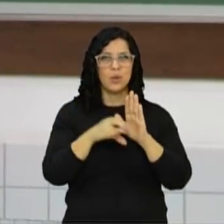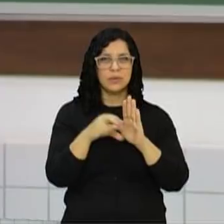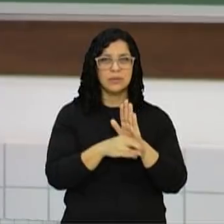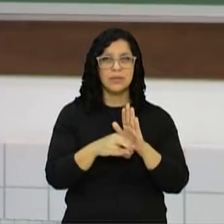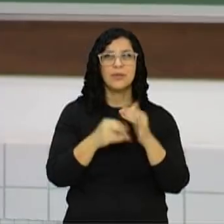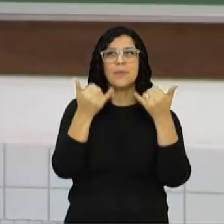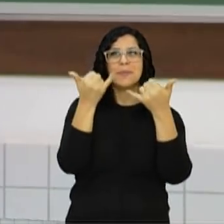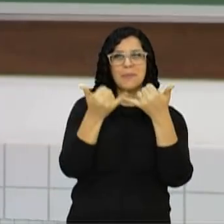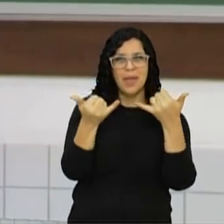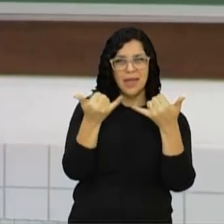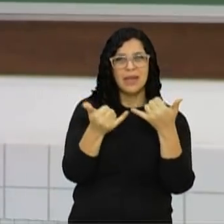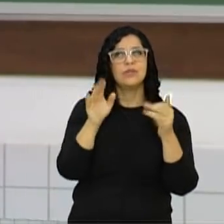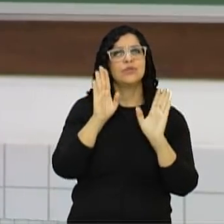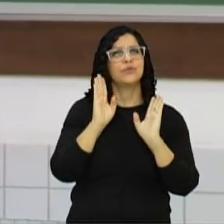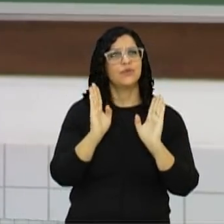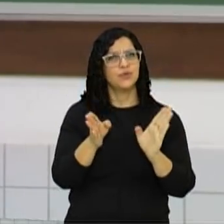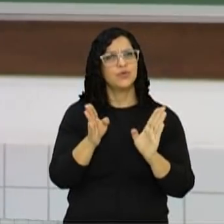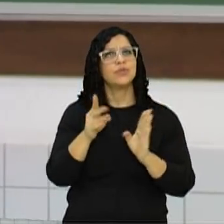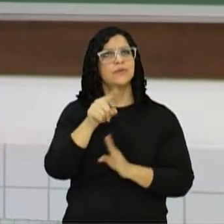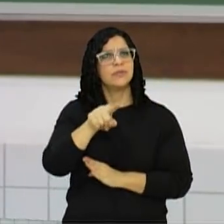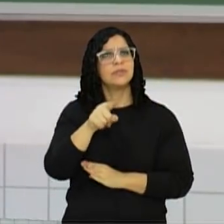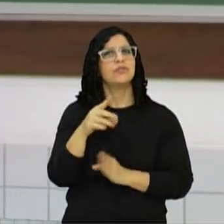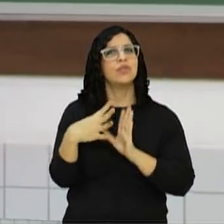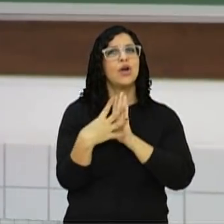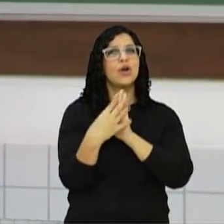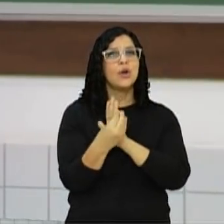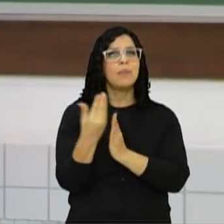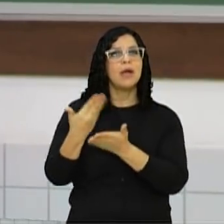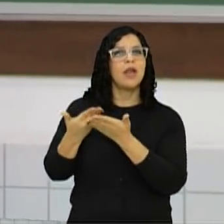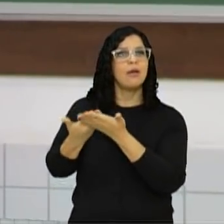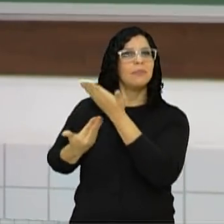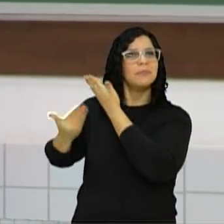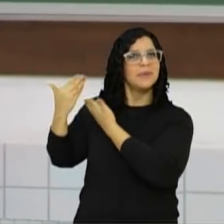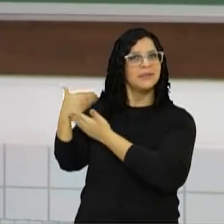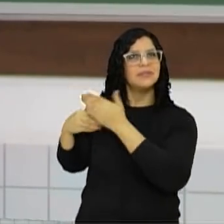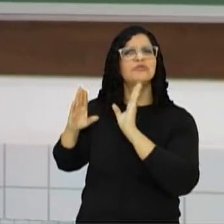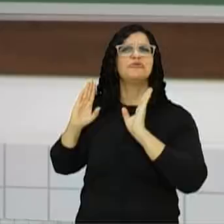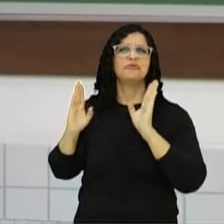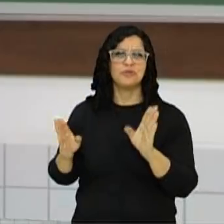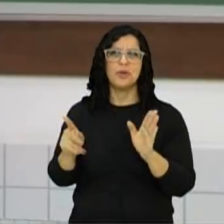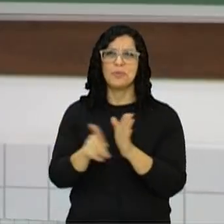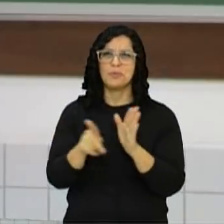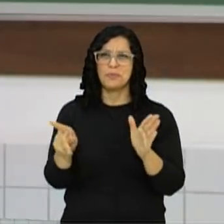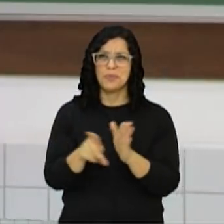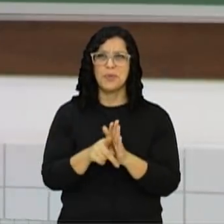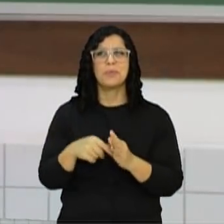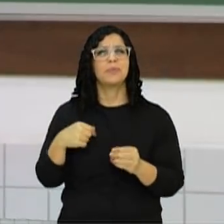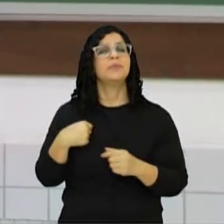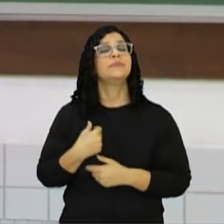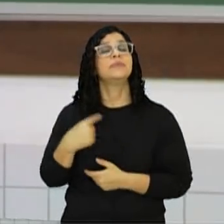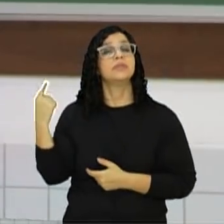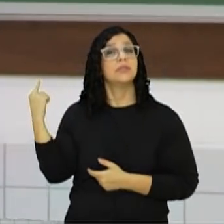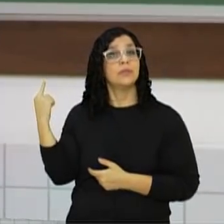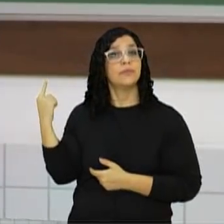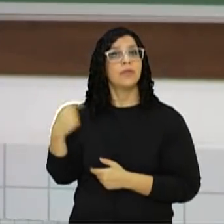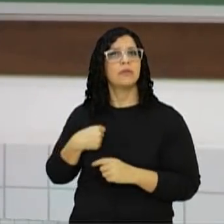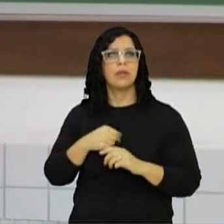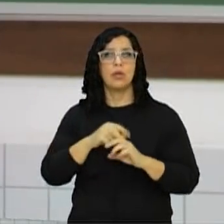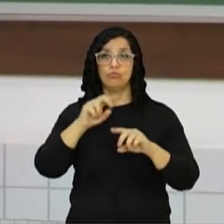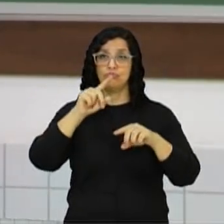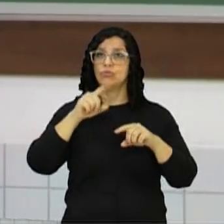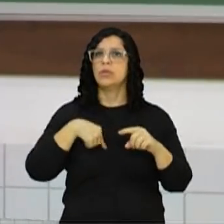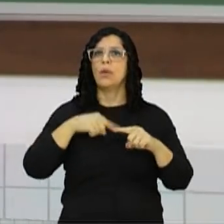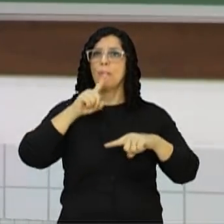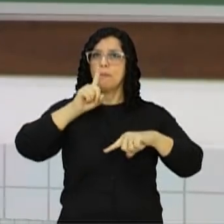Muito parecido com o que vocês já copiaram nas aulas de substâncias. Então, eu tenho a